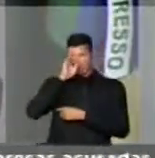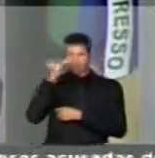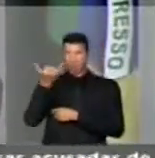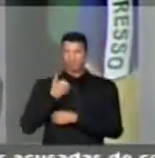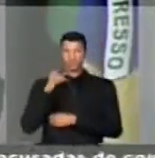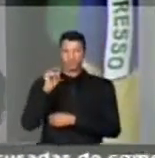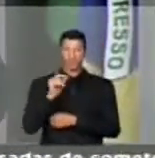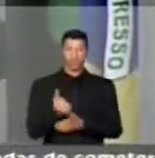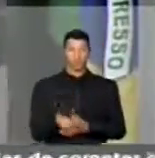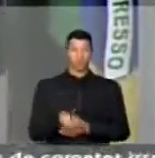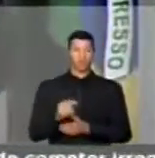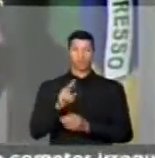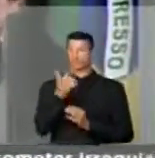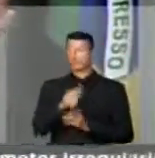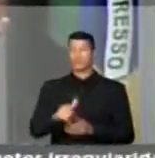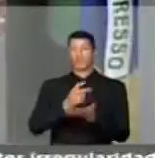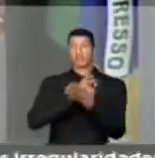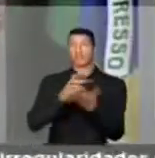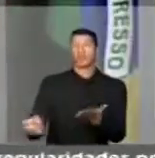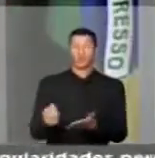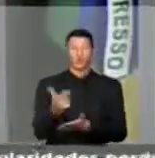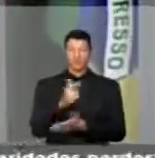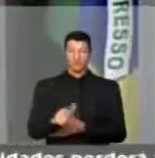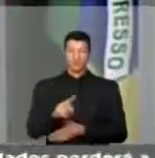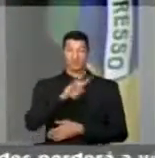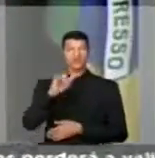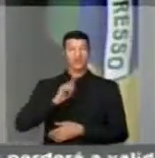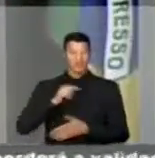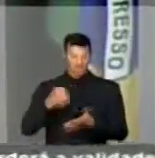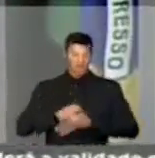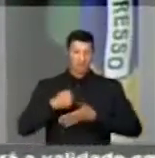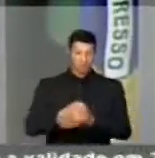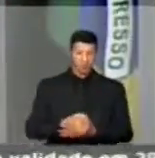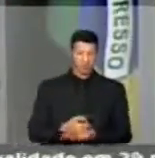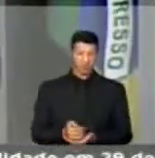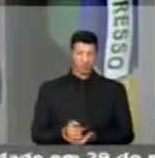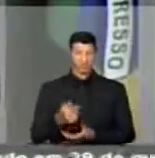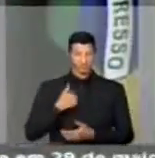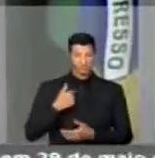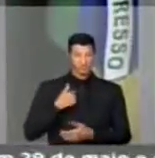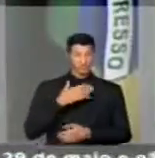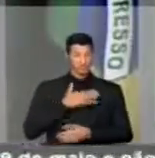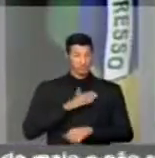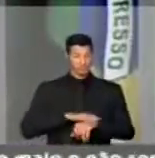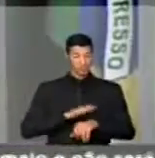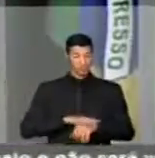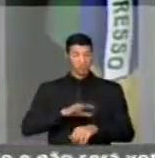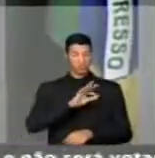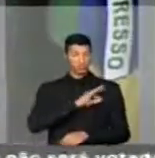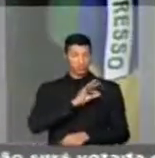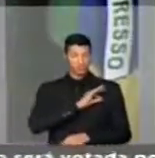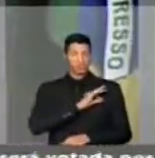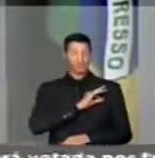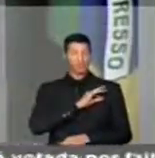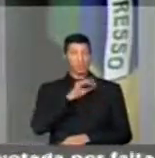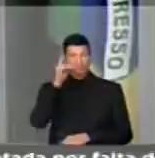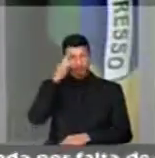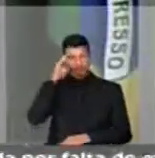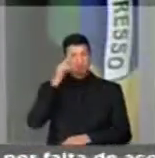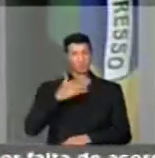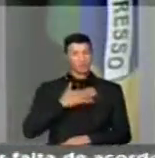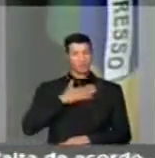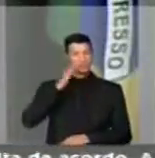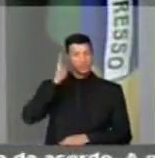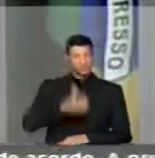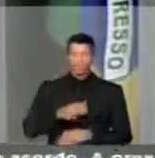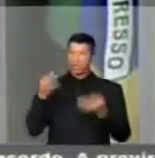dizendo que não vai ter golpe e que vai ter luta. Eu, no meu tempo de policial e de militar, isso para mim